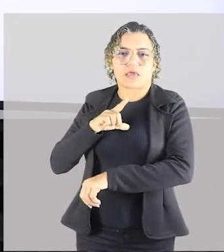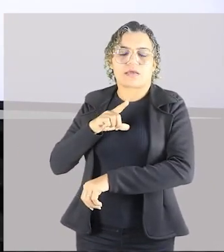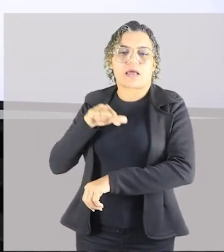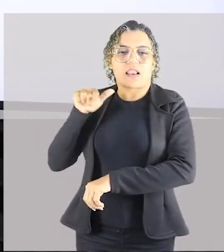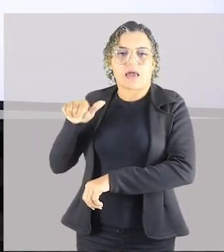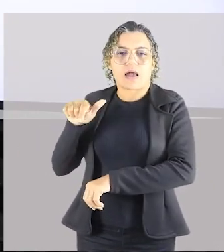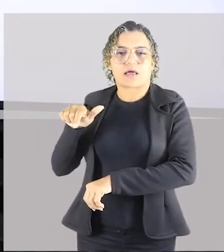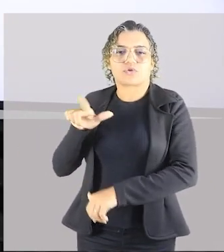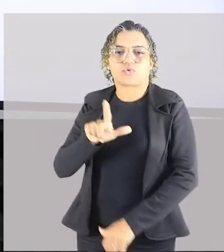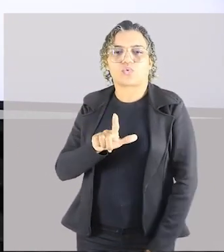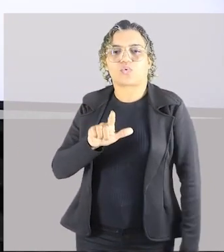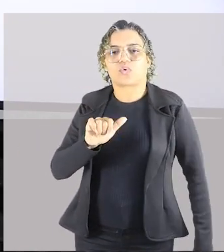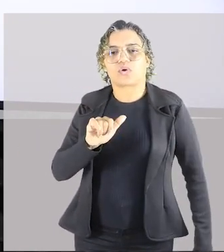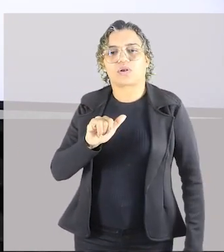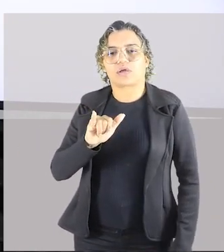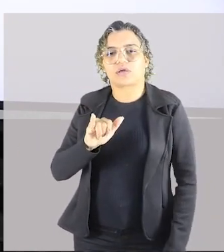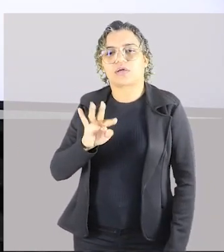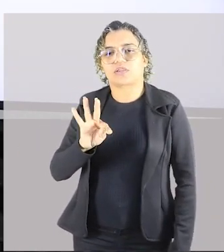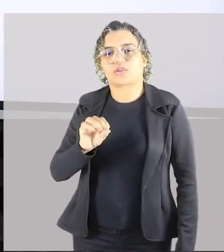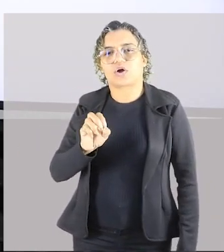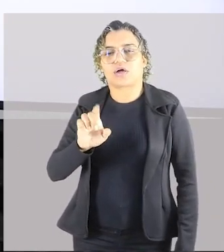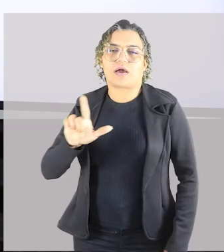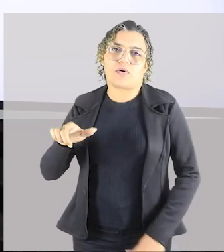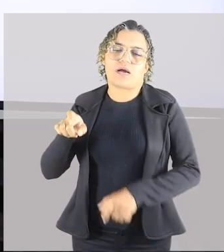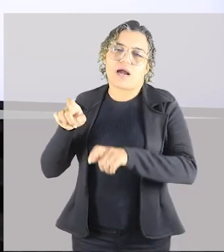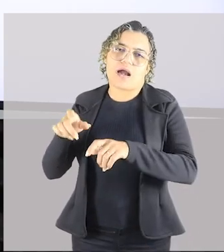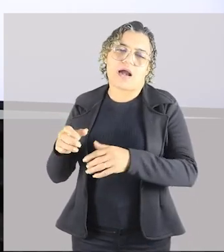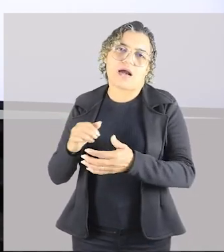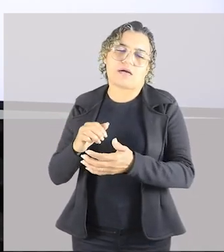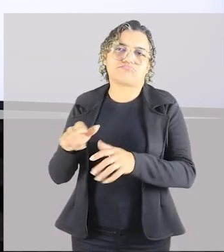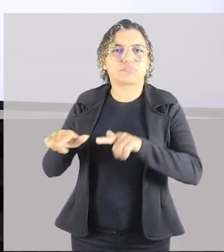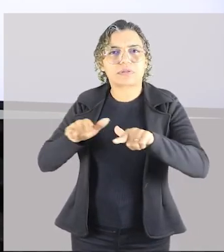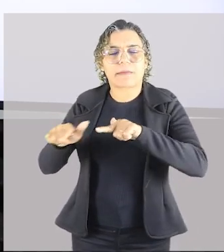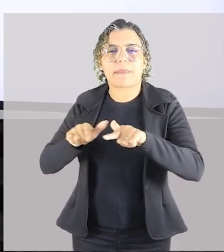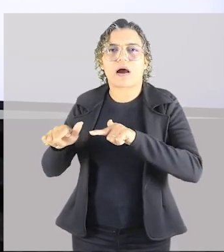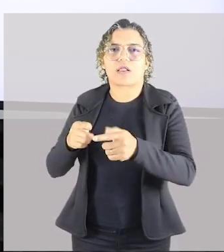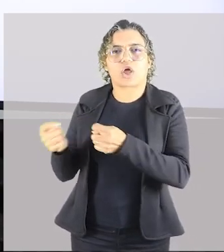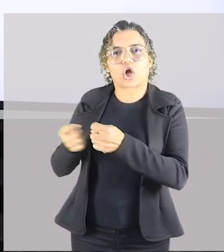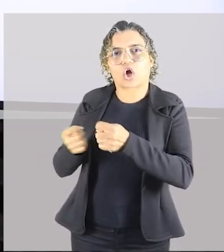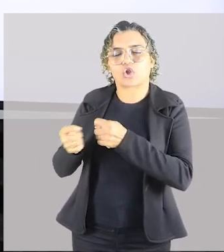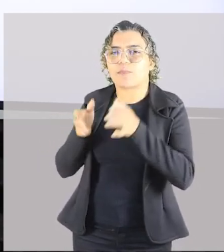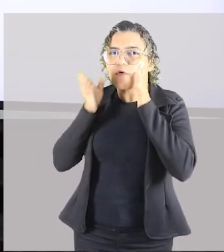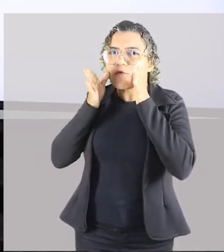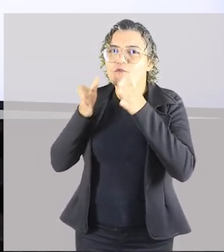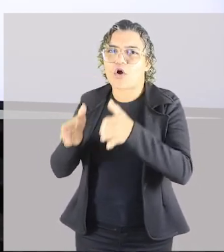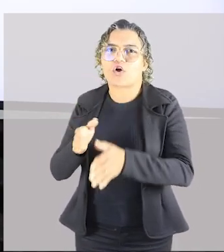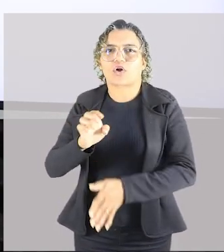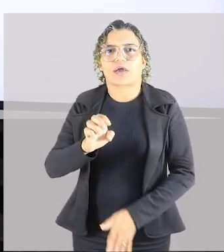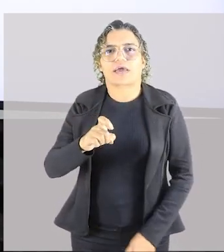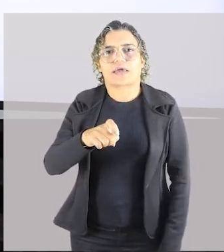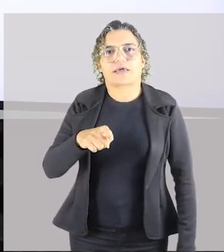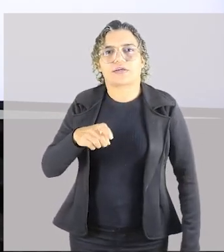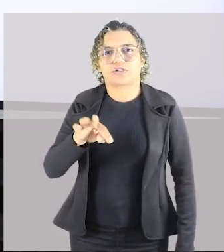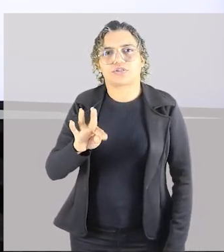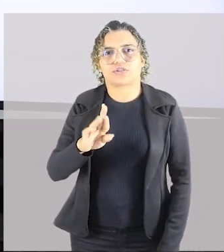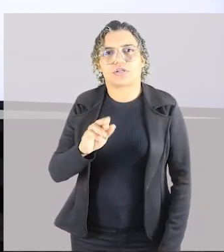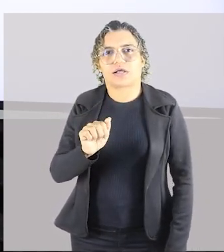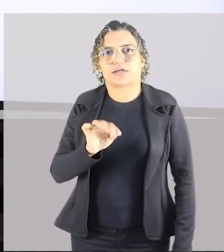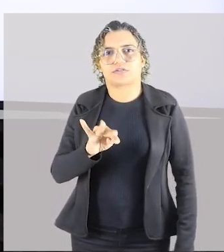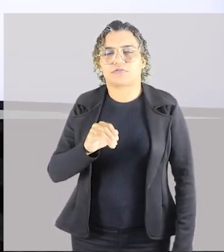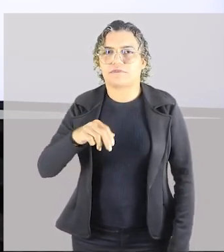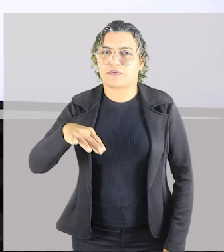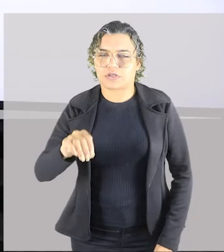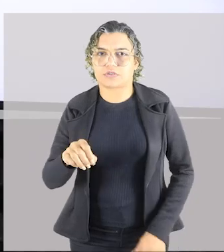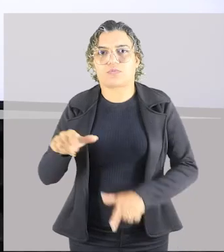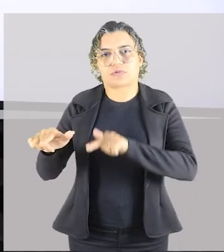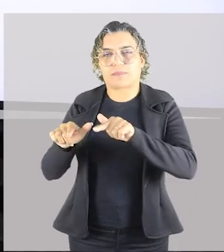do litoral. E ali as atividades econômicas eram basicamente voltadas para o extrativismo dentro da ideia daquela divisão internacional do